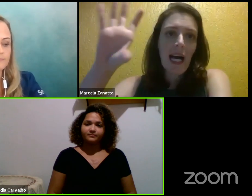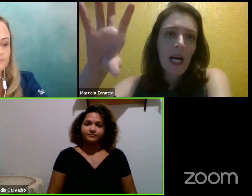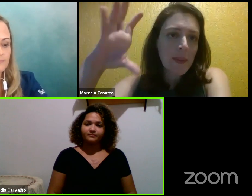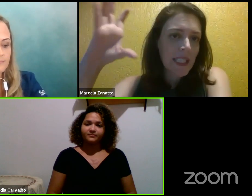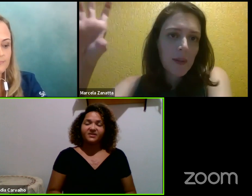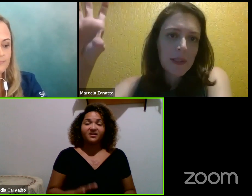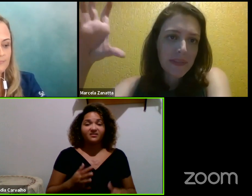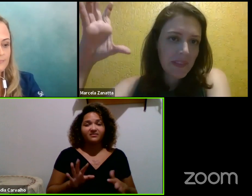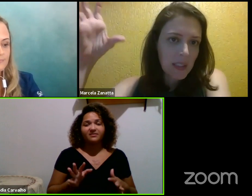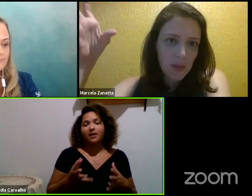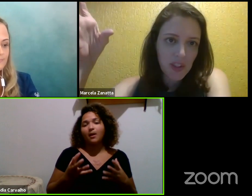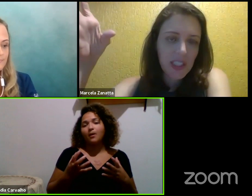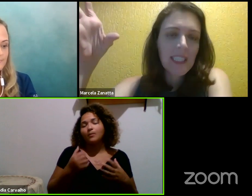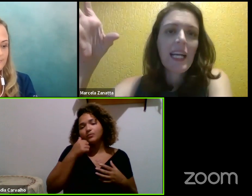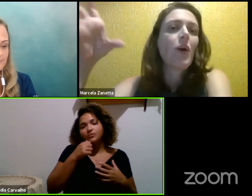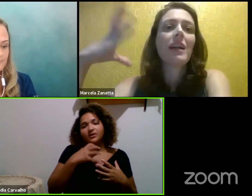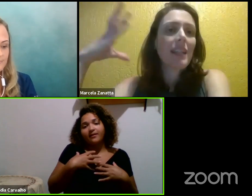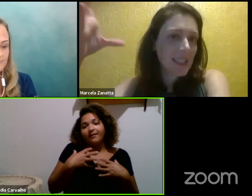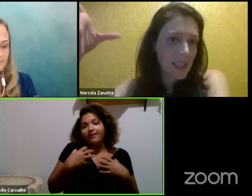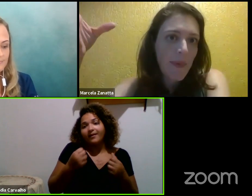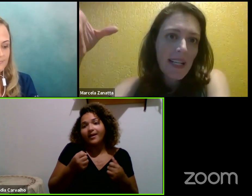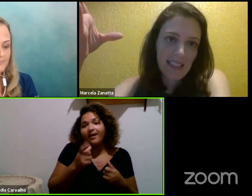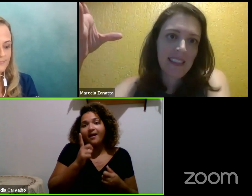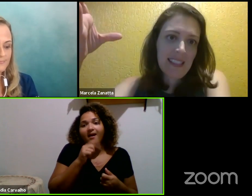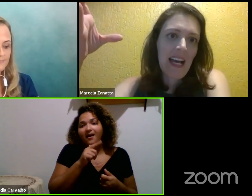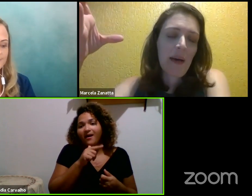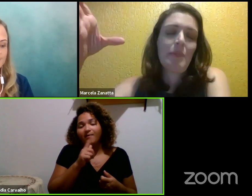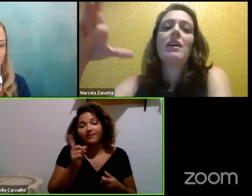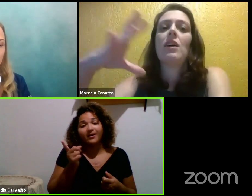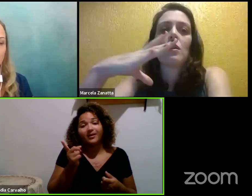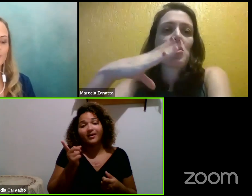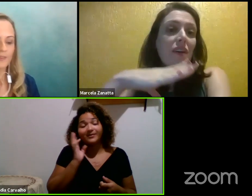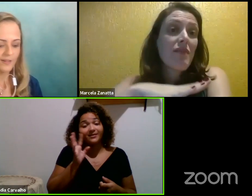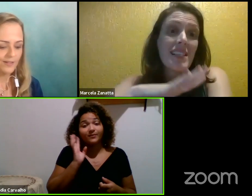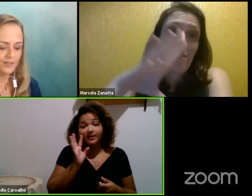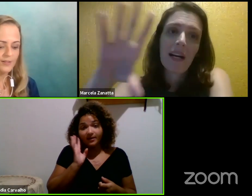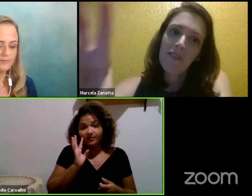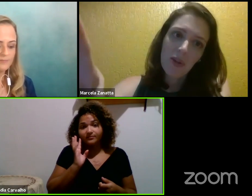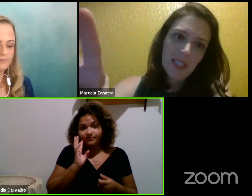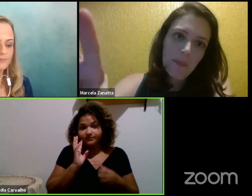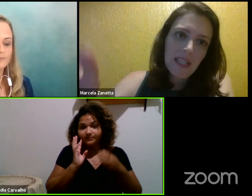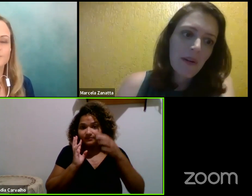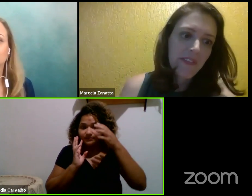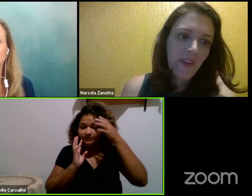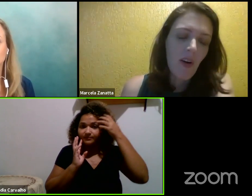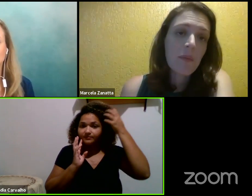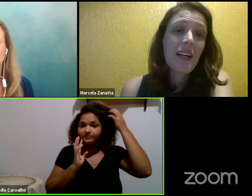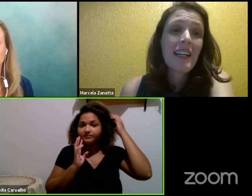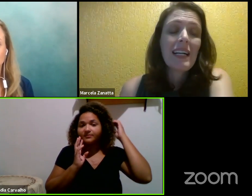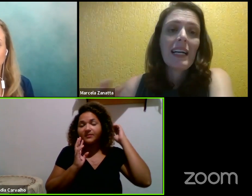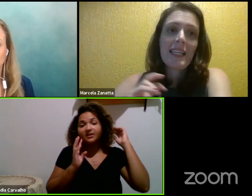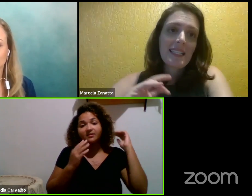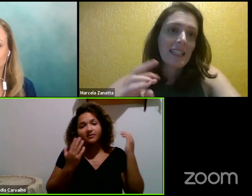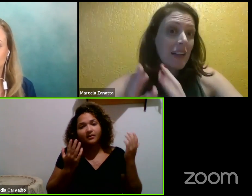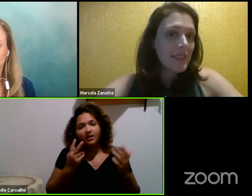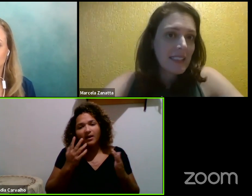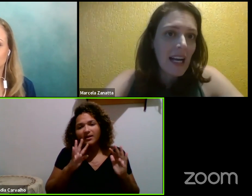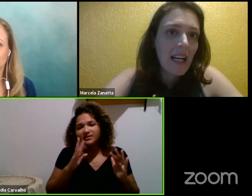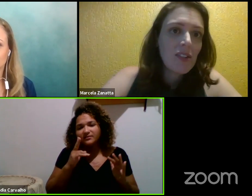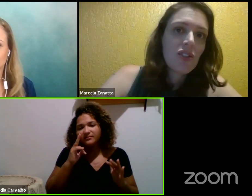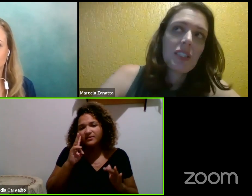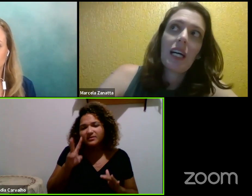água, da água tal, e no fim do dia, na hora, nem é tão bacana, sabe? O chuveiro vai ser maravilhoso da mesma forma. E assim,